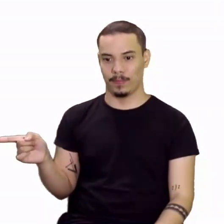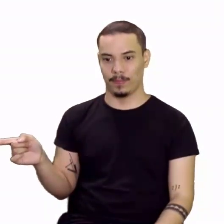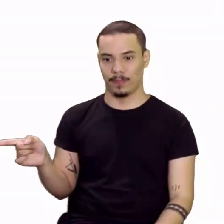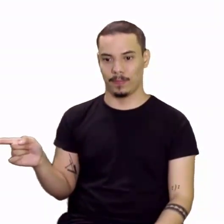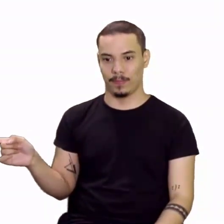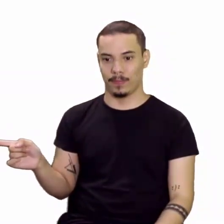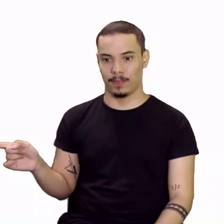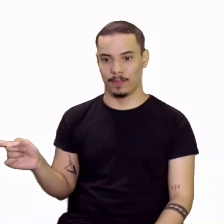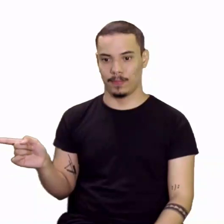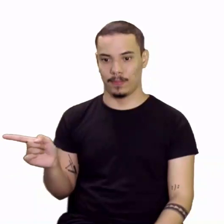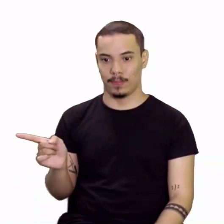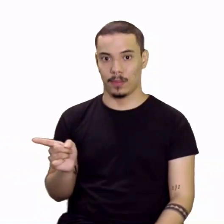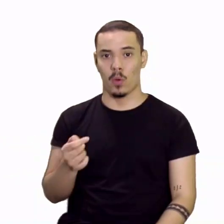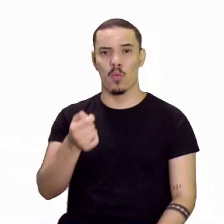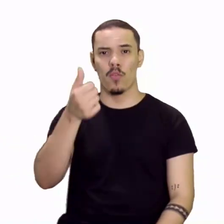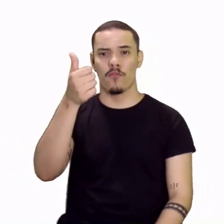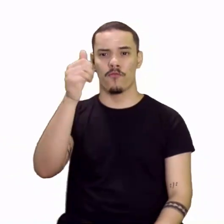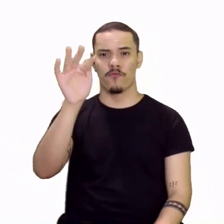Tá? Lá no